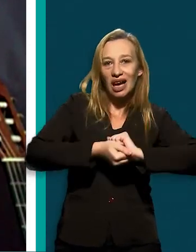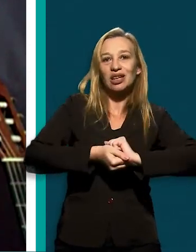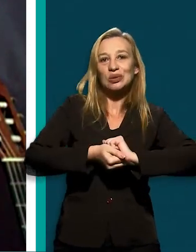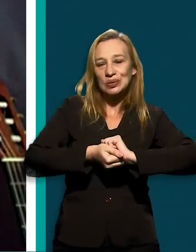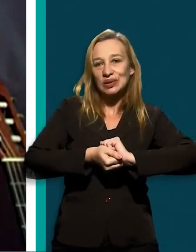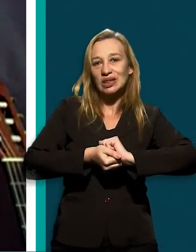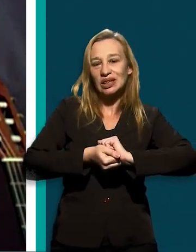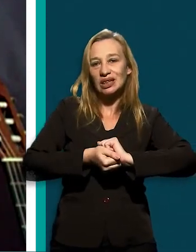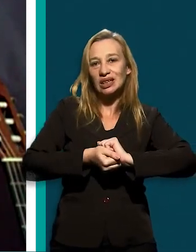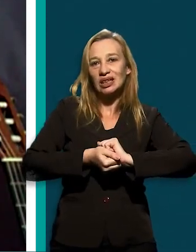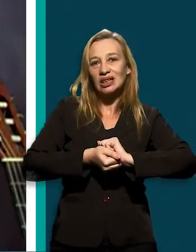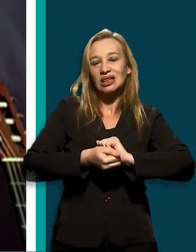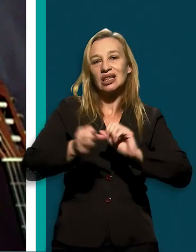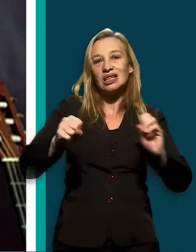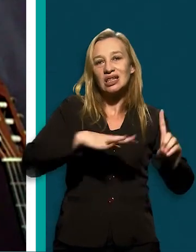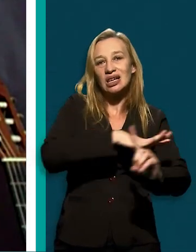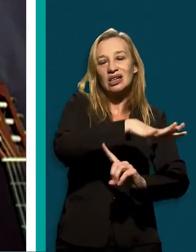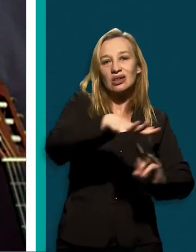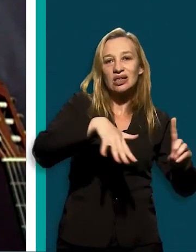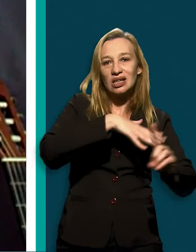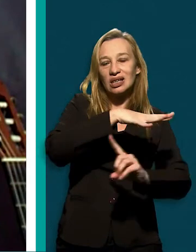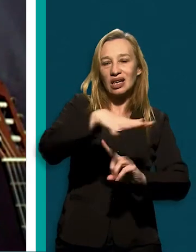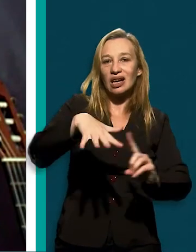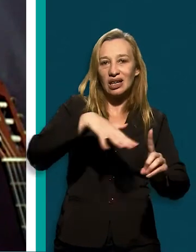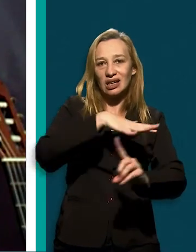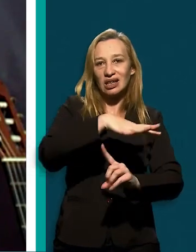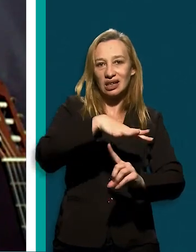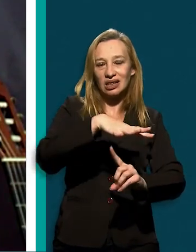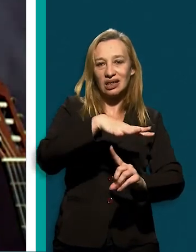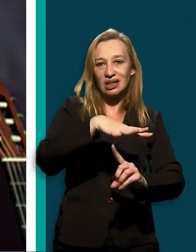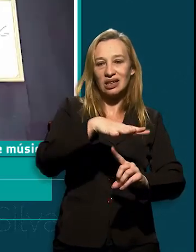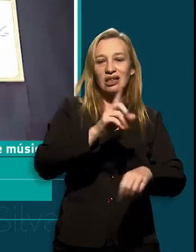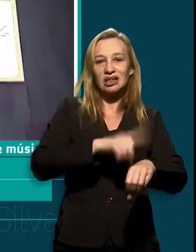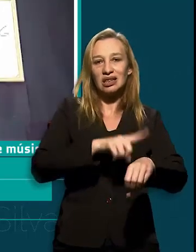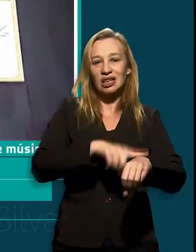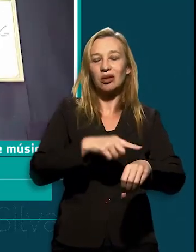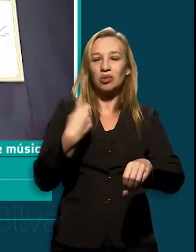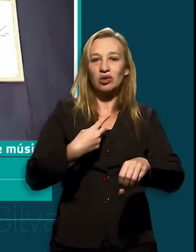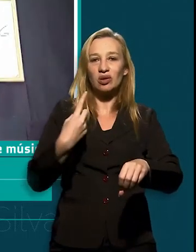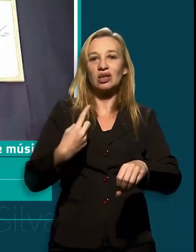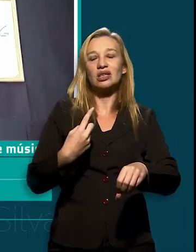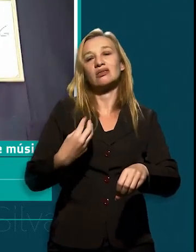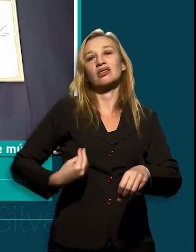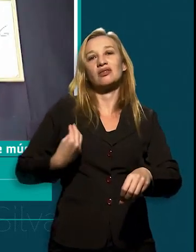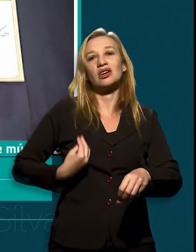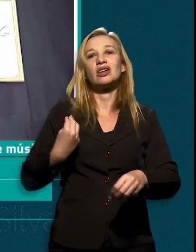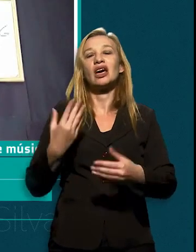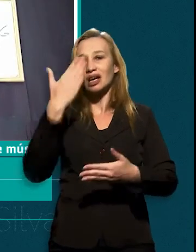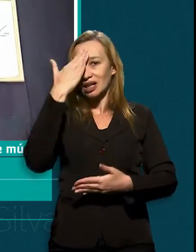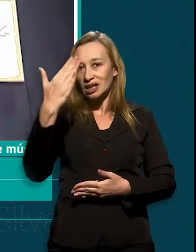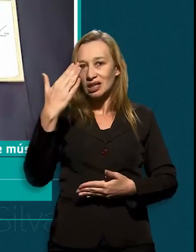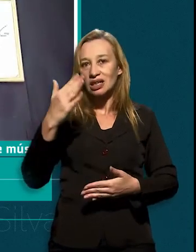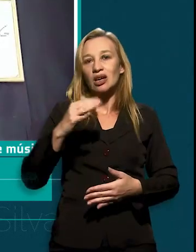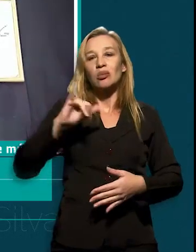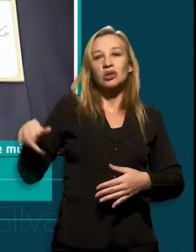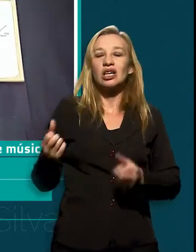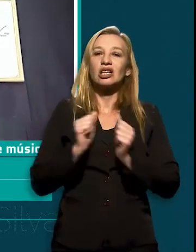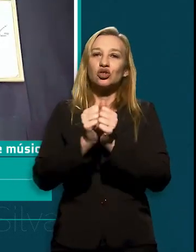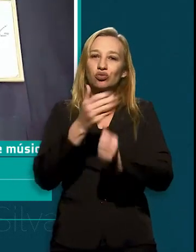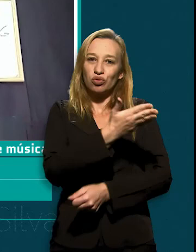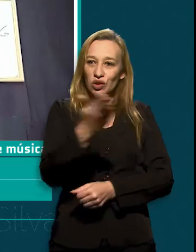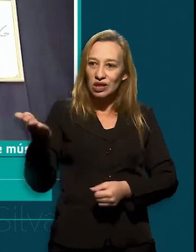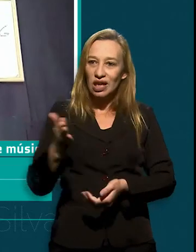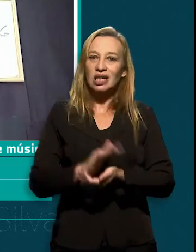inserido nesse contexto social a qual temos passado, né? Então foi muito legal, agradeço aí pela oportunidade de estar junto